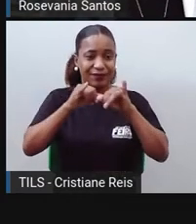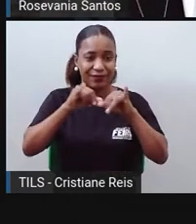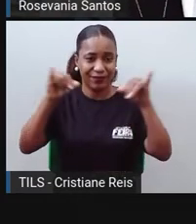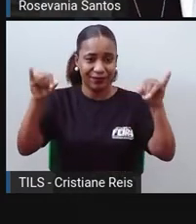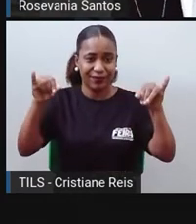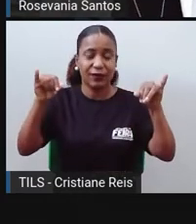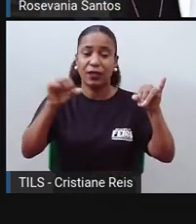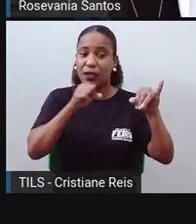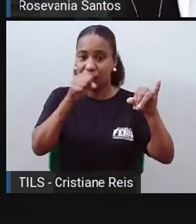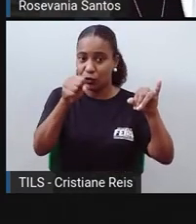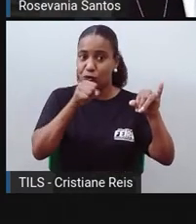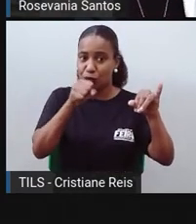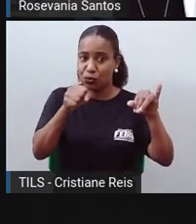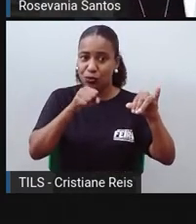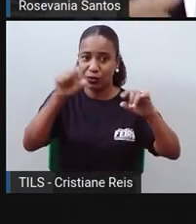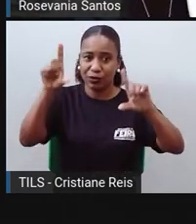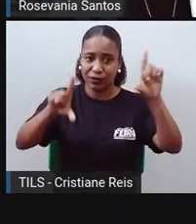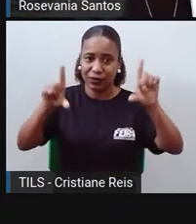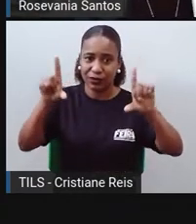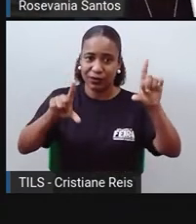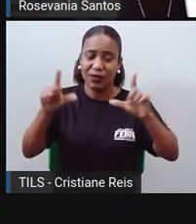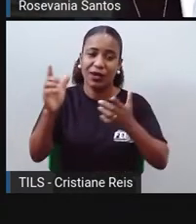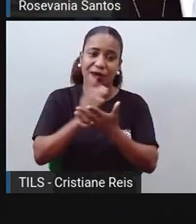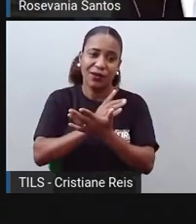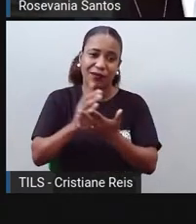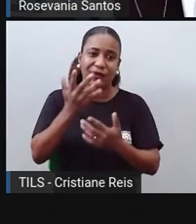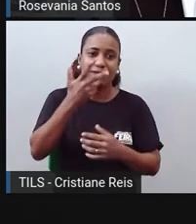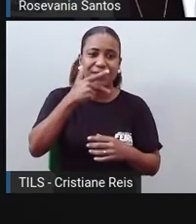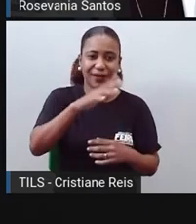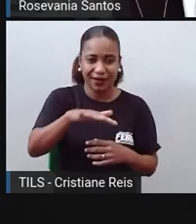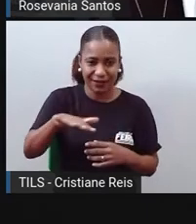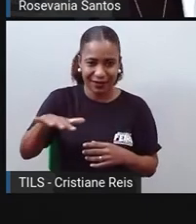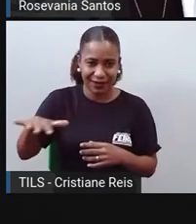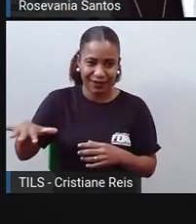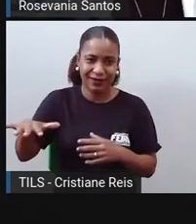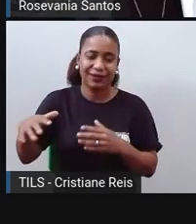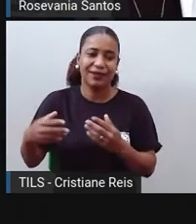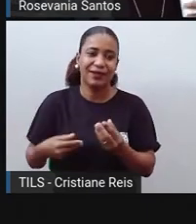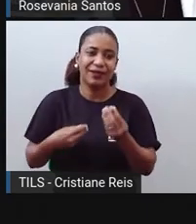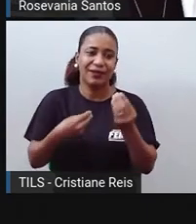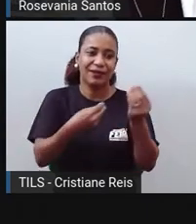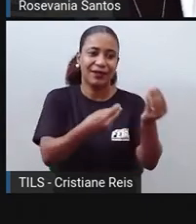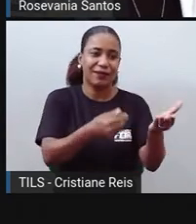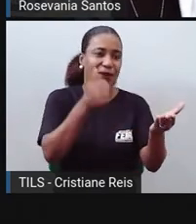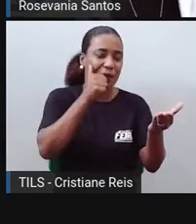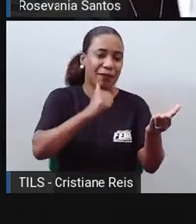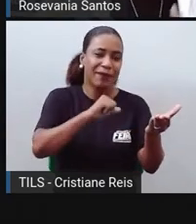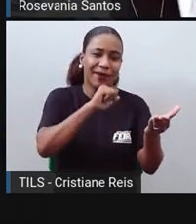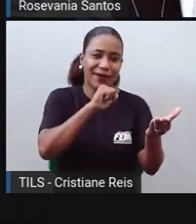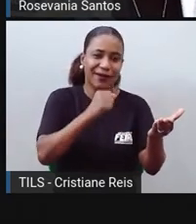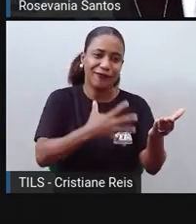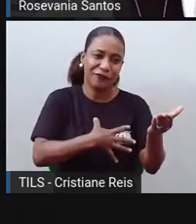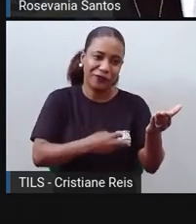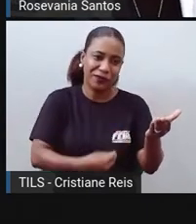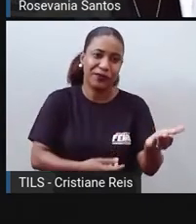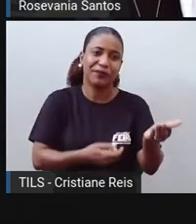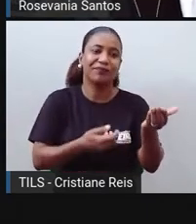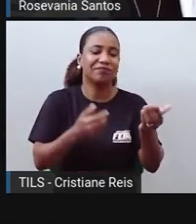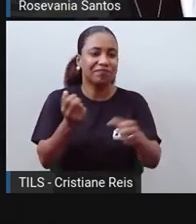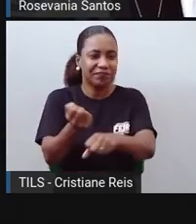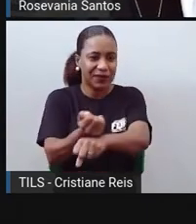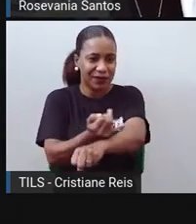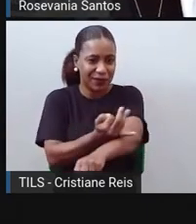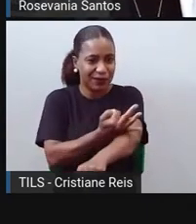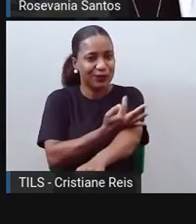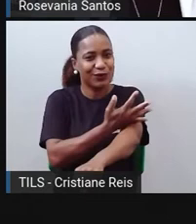passou uma reportagem, né, devolvendo algumas dessas crianças às suas mães. A emoção, né, dessa cena foi muito grande, pelo menos para mim.